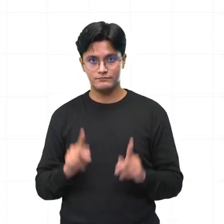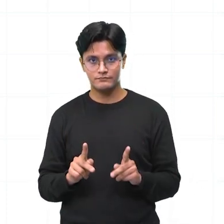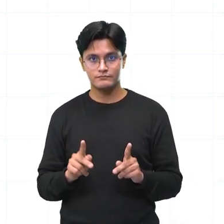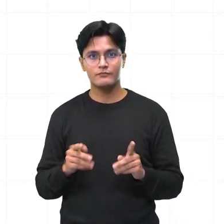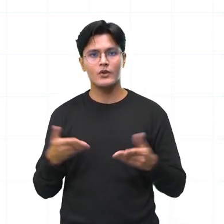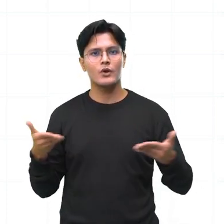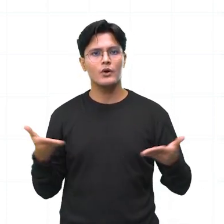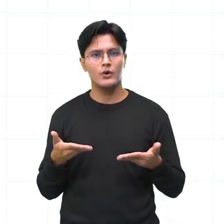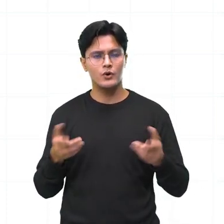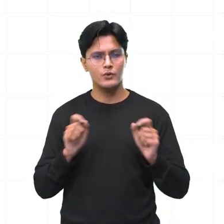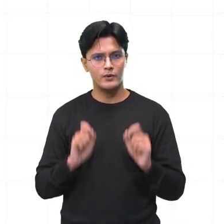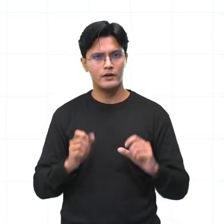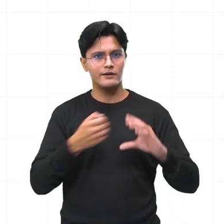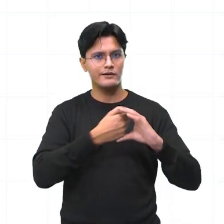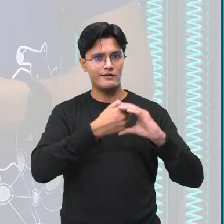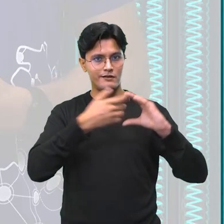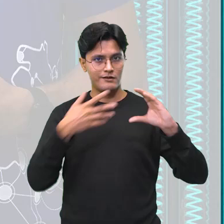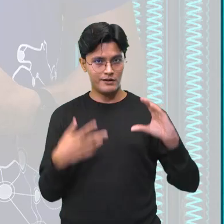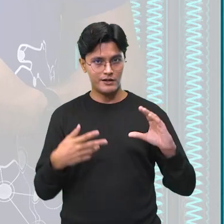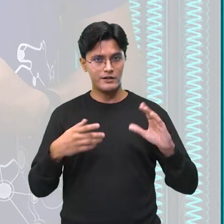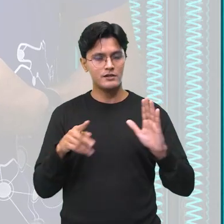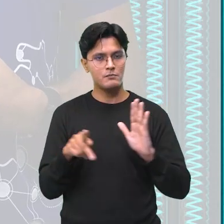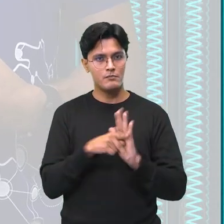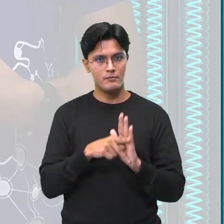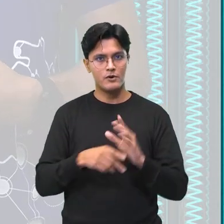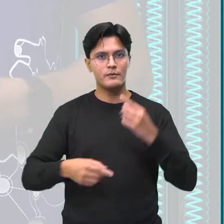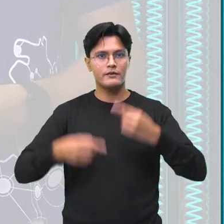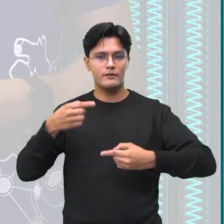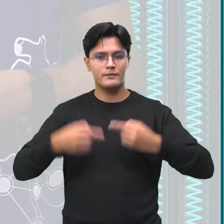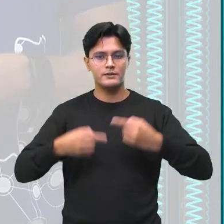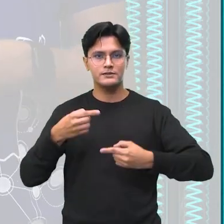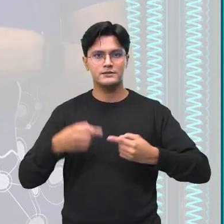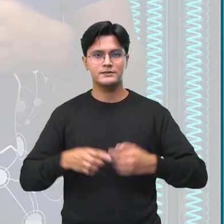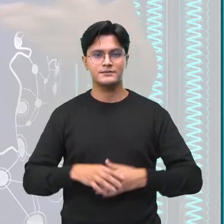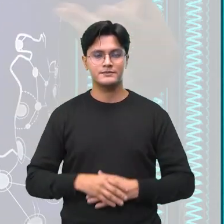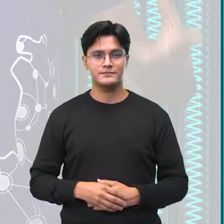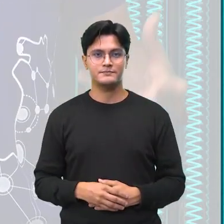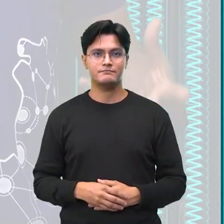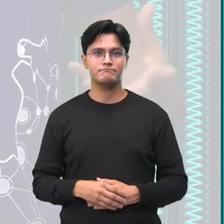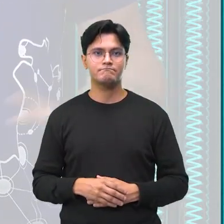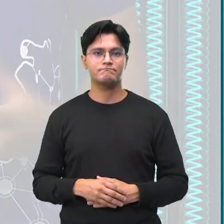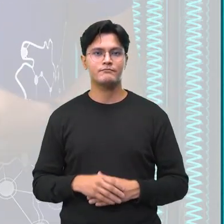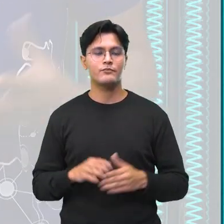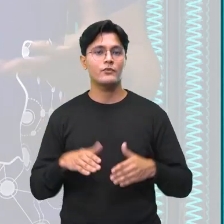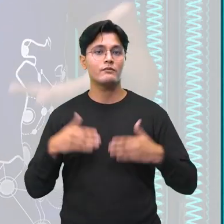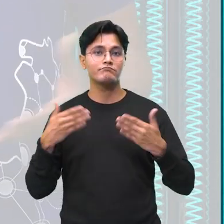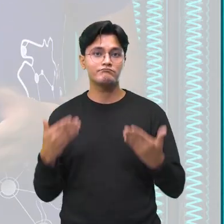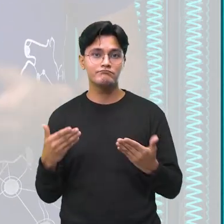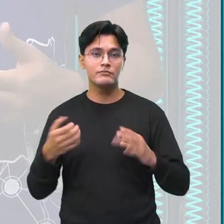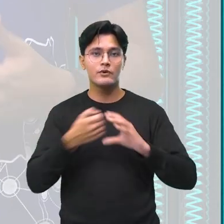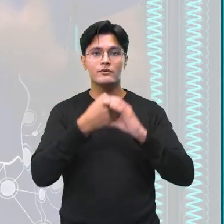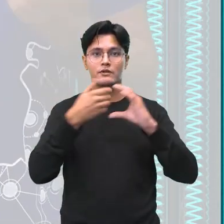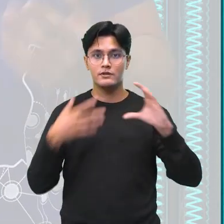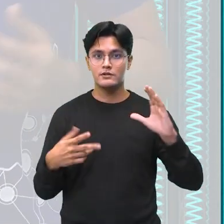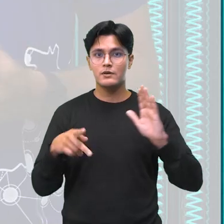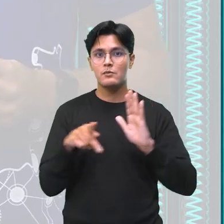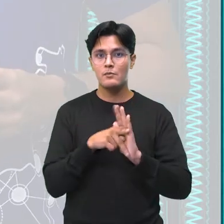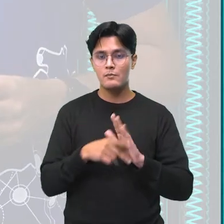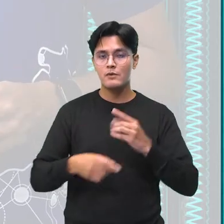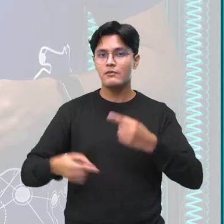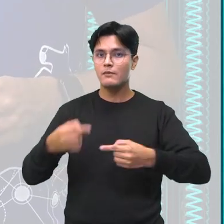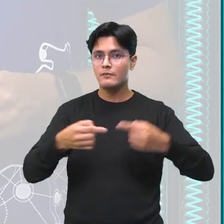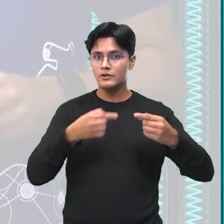ver então agora as características do debate, né? Então, as características do debate, a primeira delas são